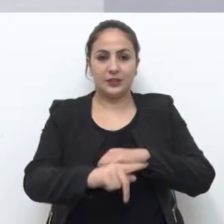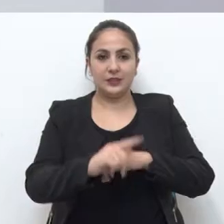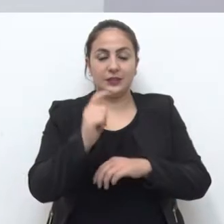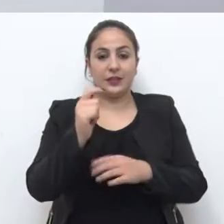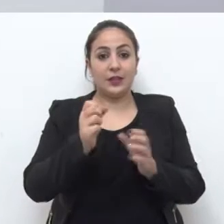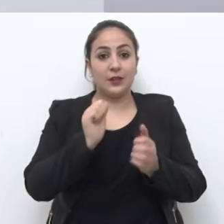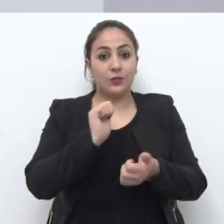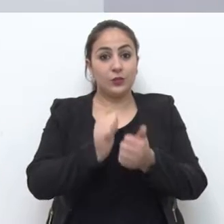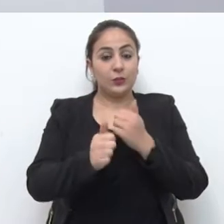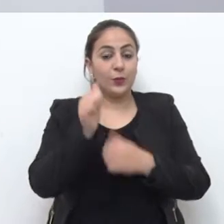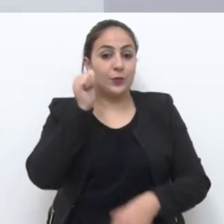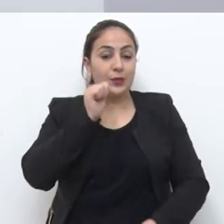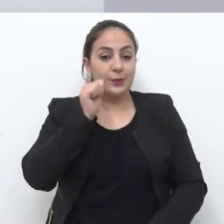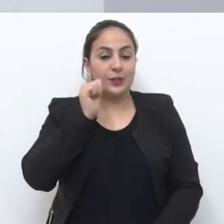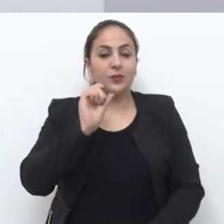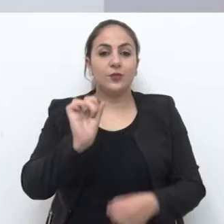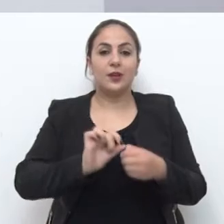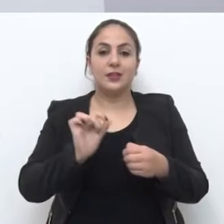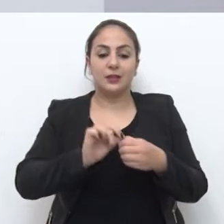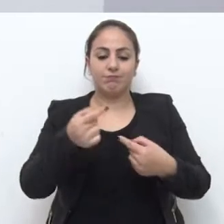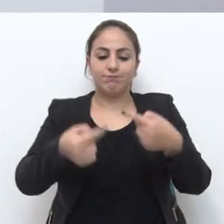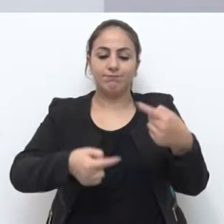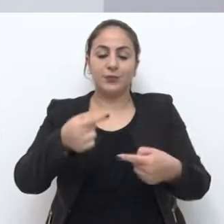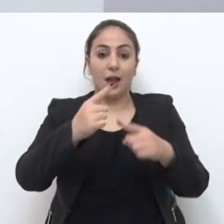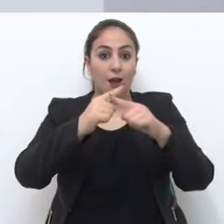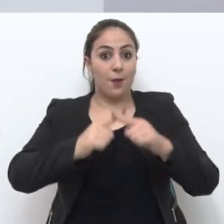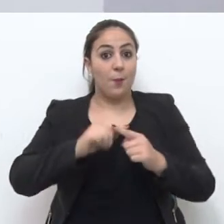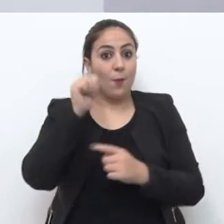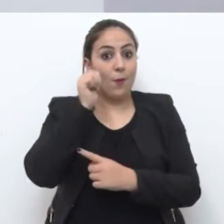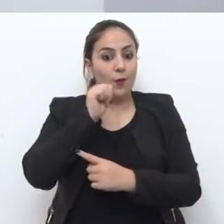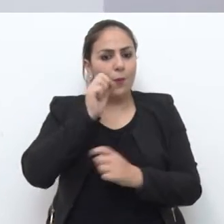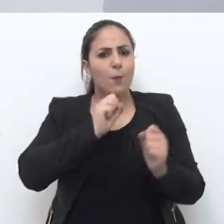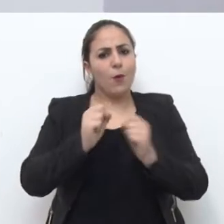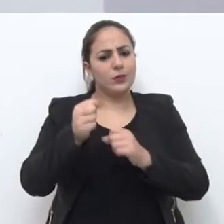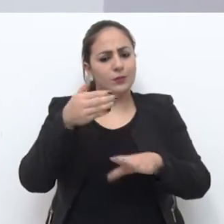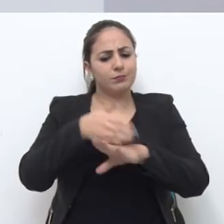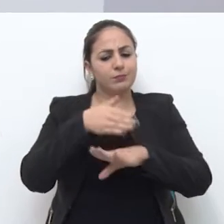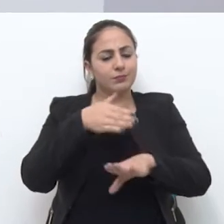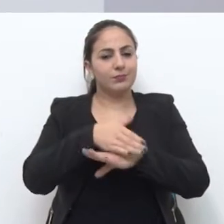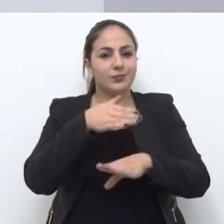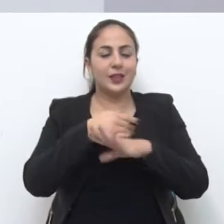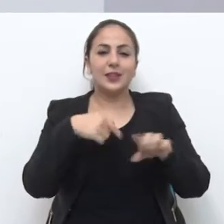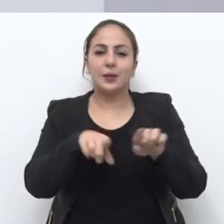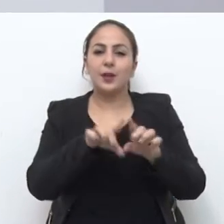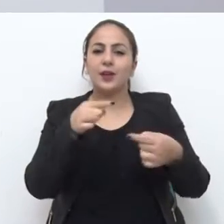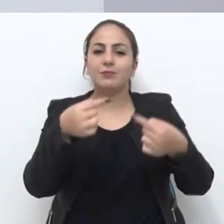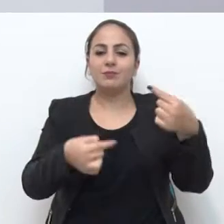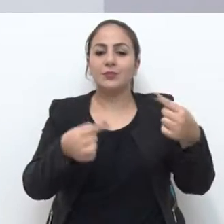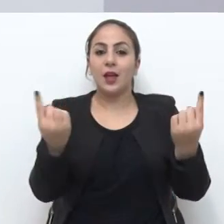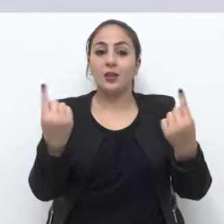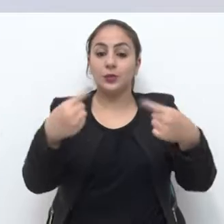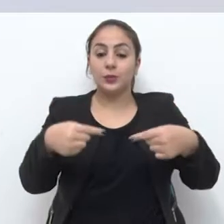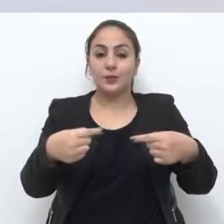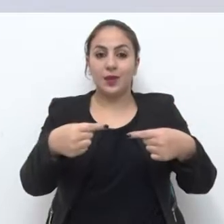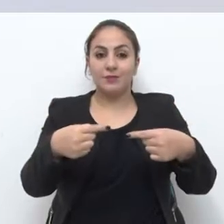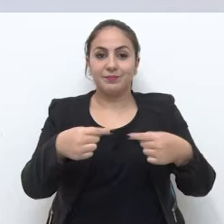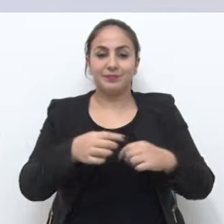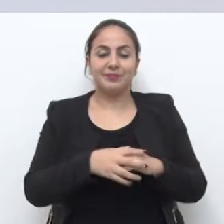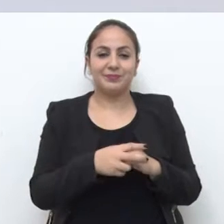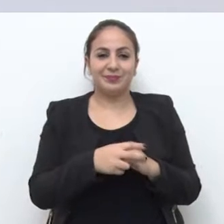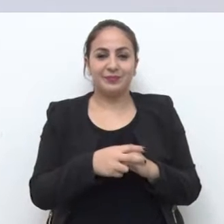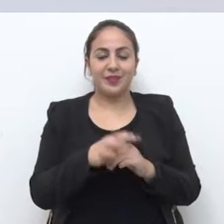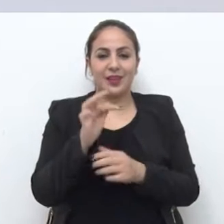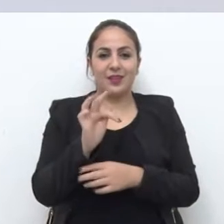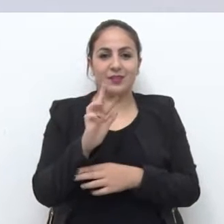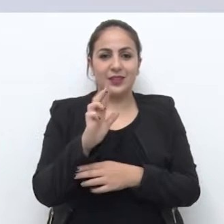Feminino. Fazer um campeonato onde as mulheres possam se integrar e possam disputar uma competição. Fernando Rigon